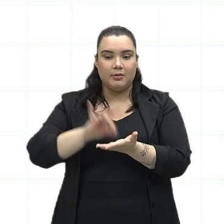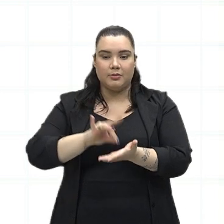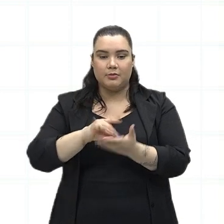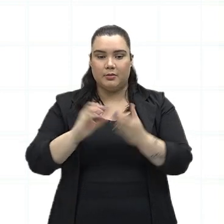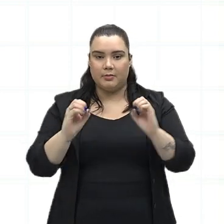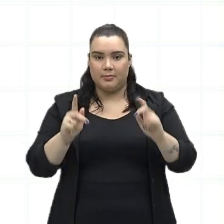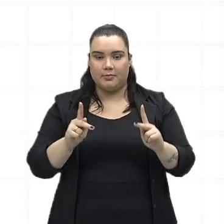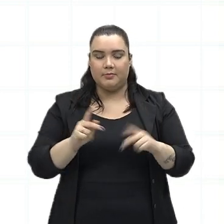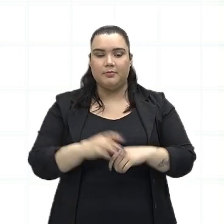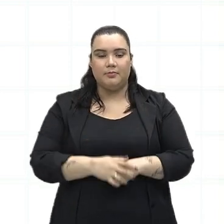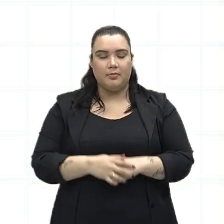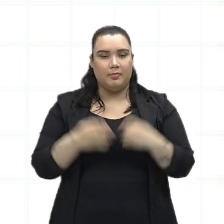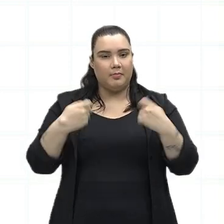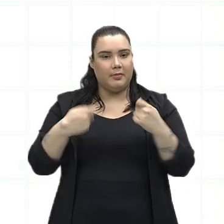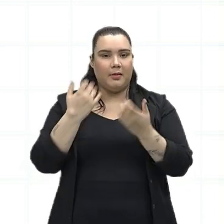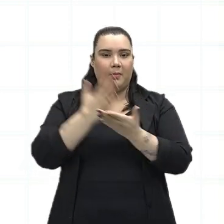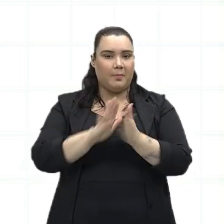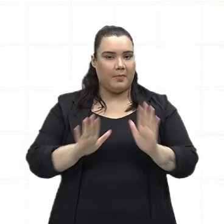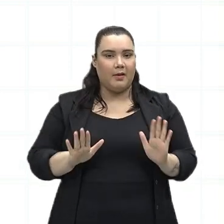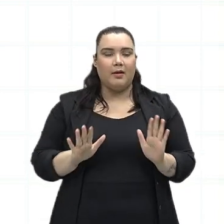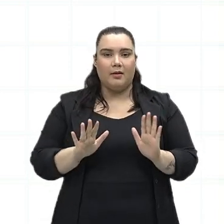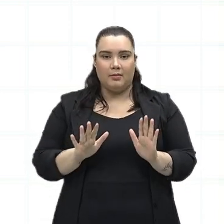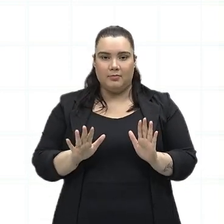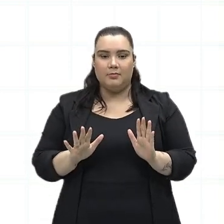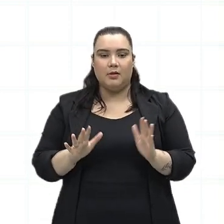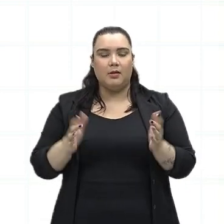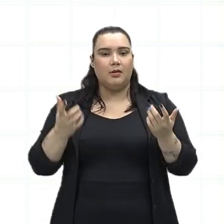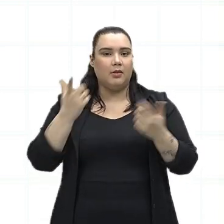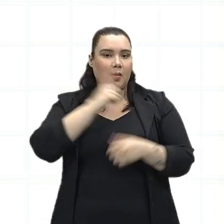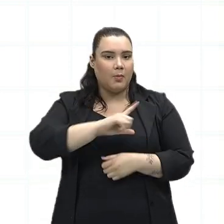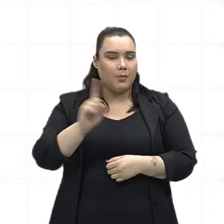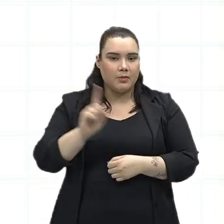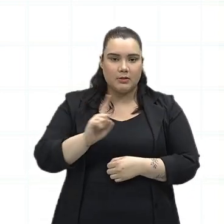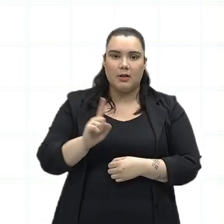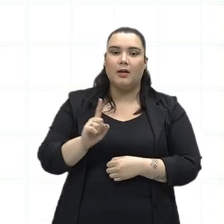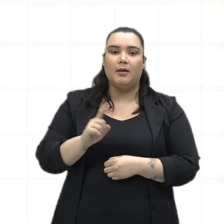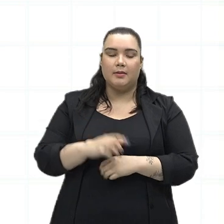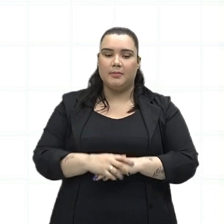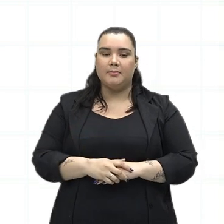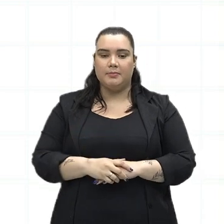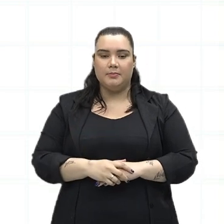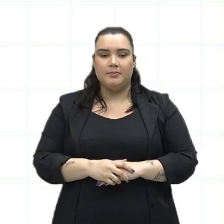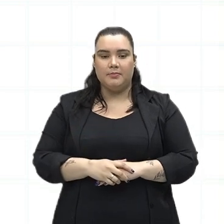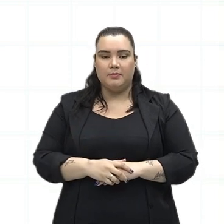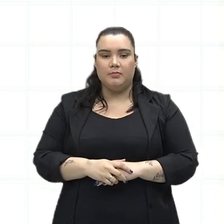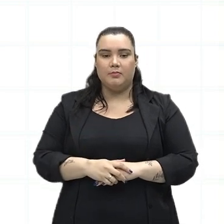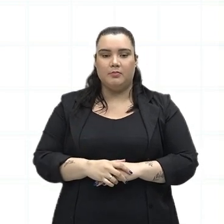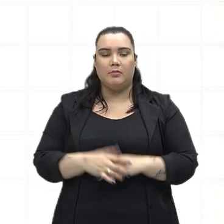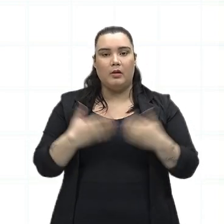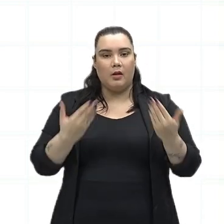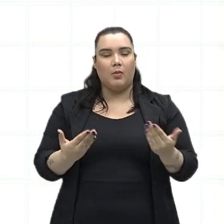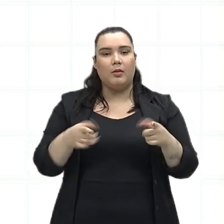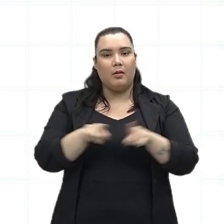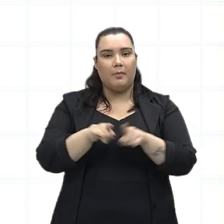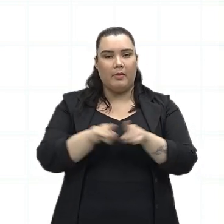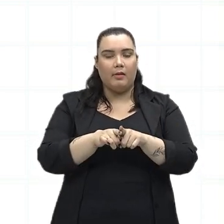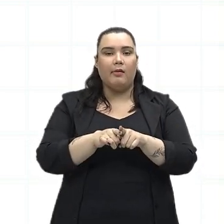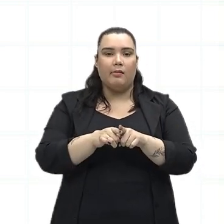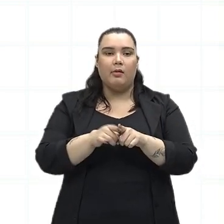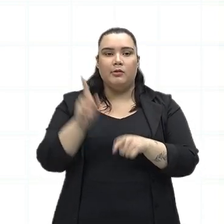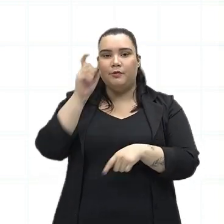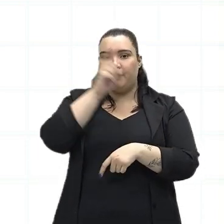Então, você tem que parar de ler tudo, não dá tempo, certo? E não vai resolver ler tudo também, tá?